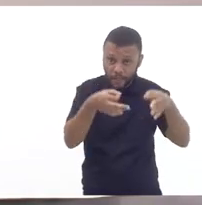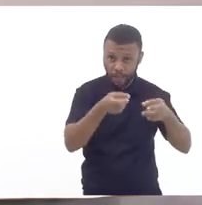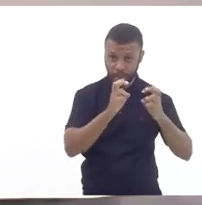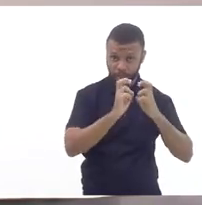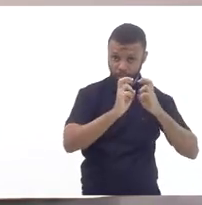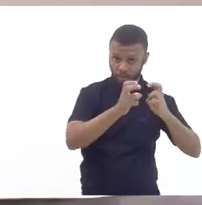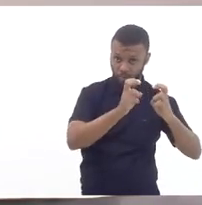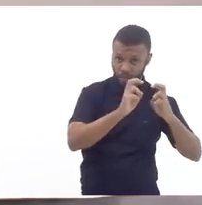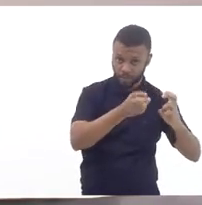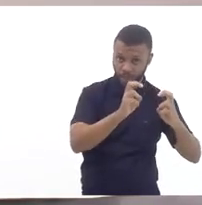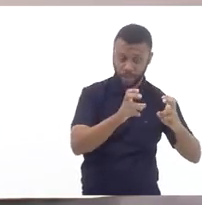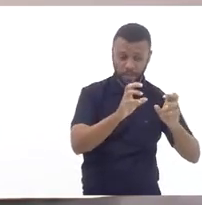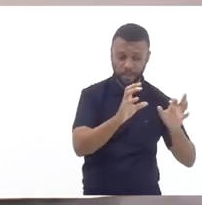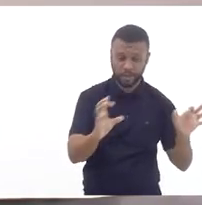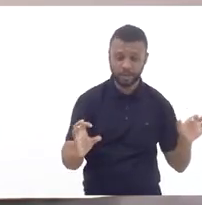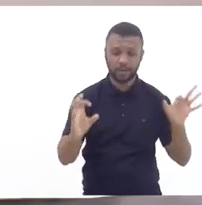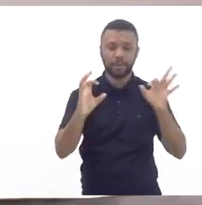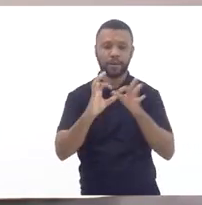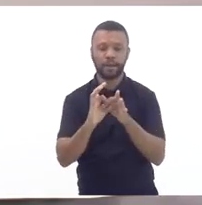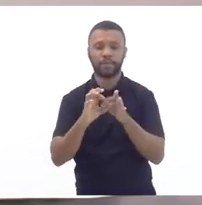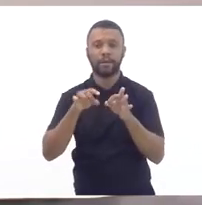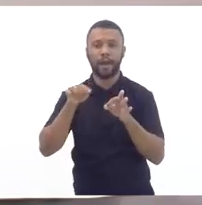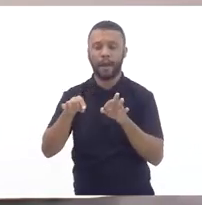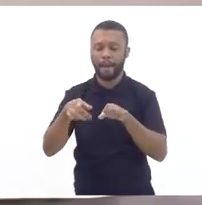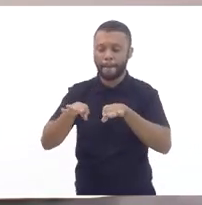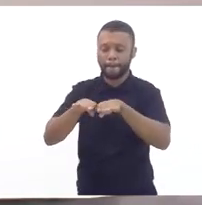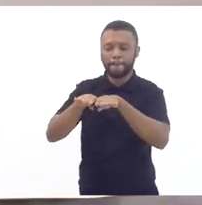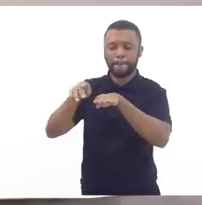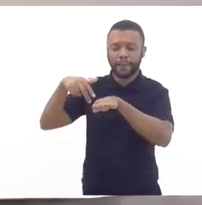Do trem para a plataforma. É isso aqui, ó.